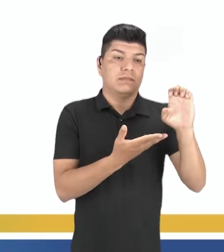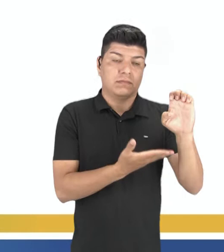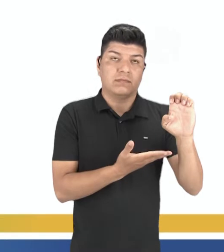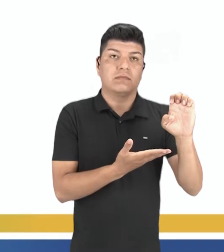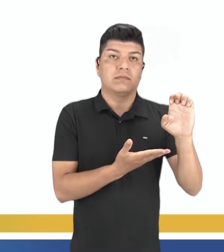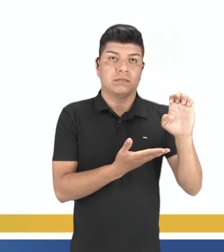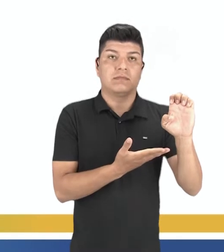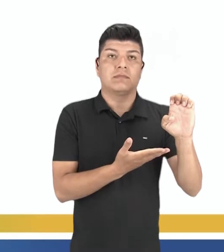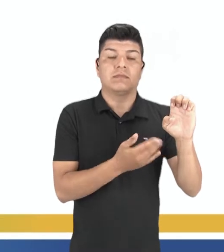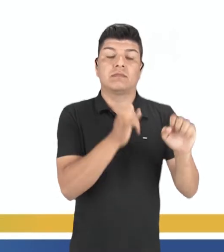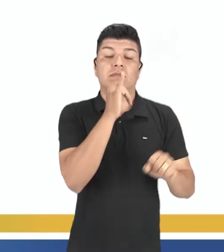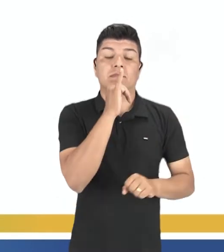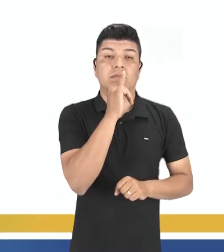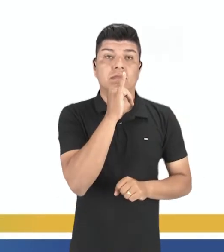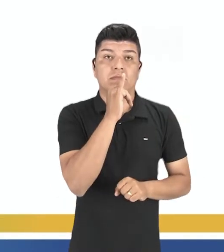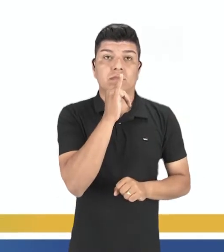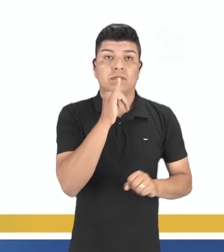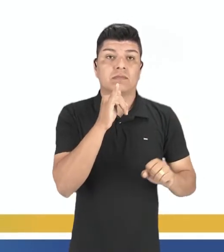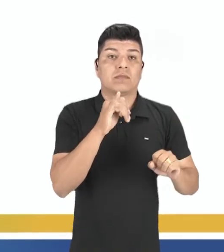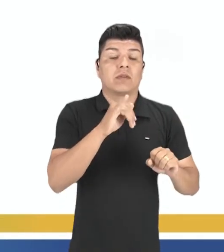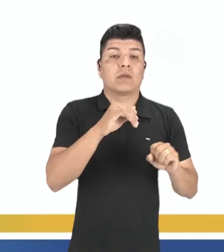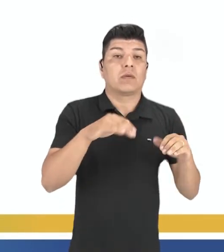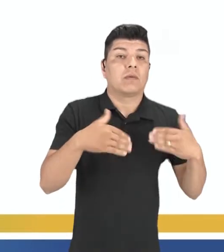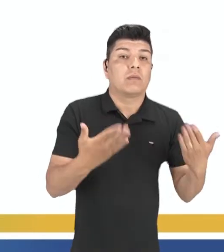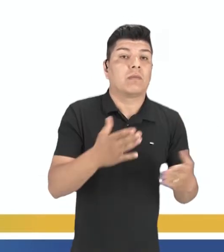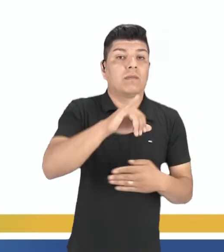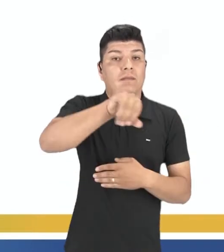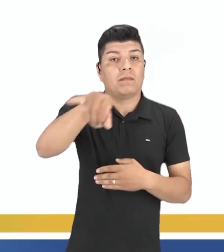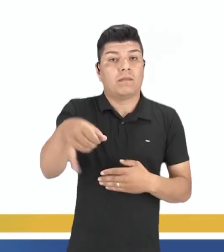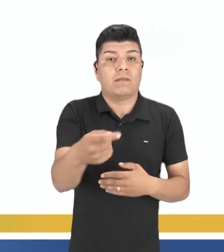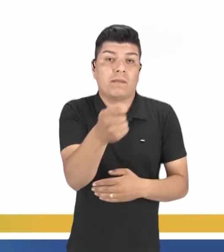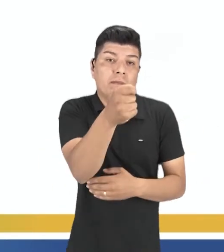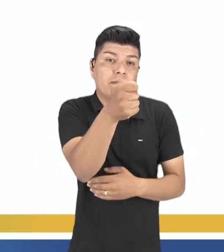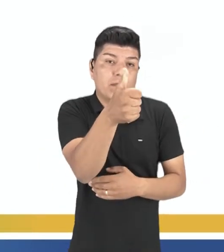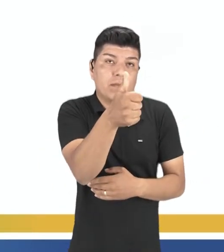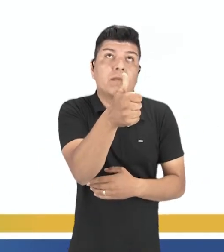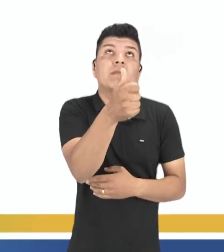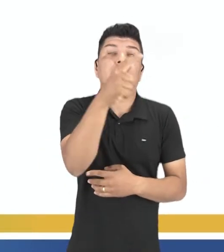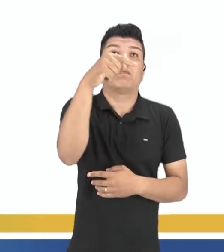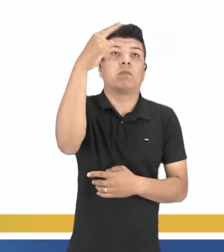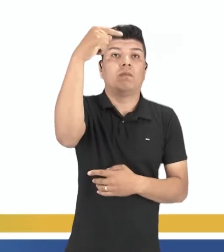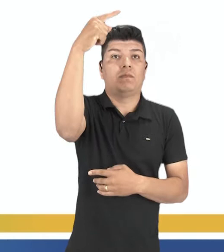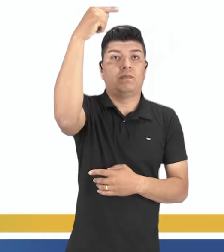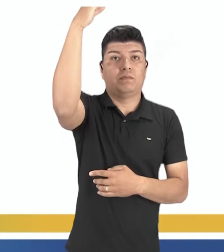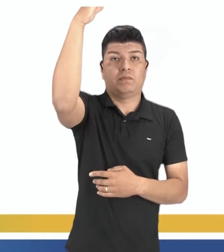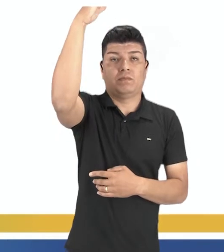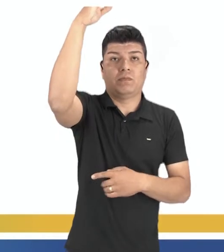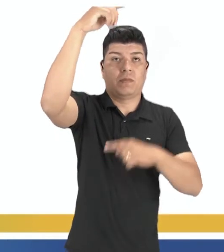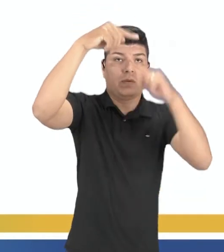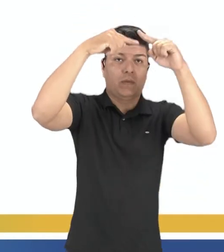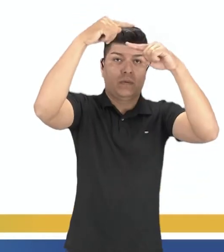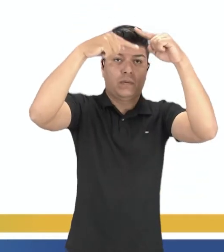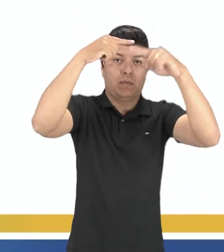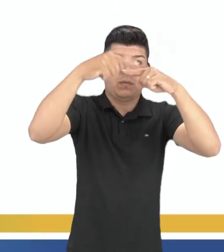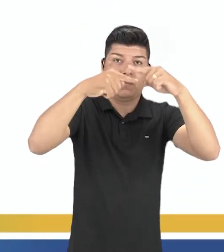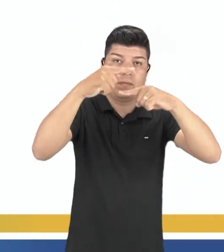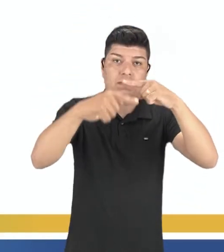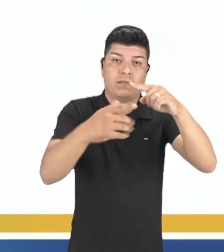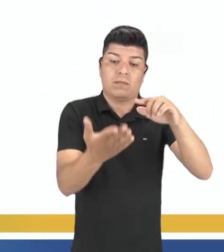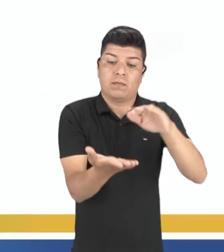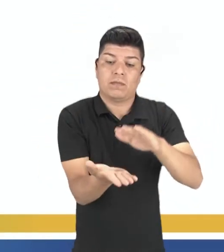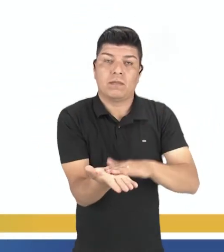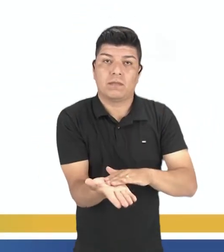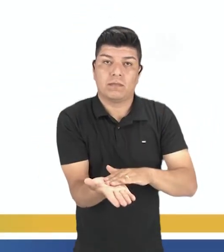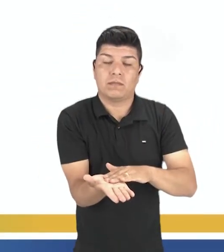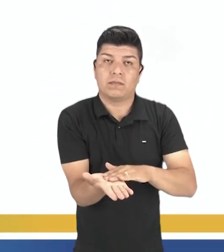certo? Então, por exemplo, qual a chance de eu jogar uma moeda para cima, ela vai girar e eu vou colocar na